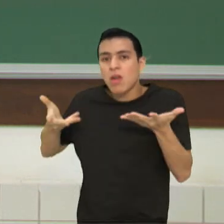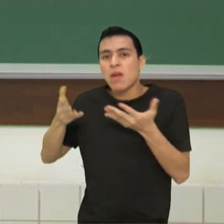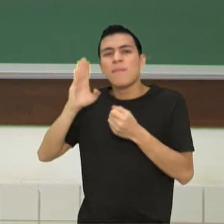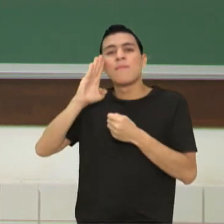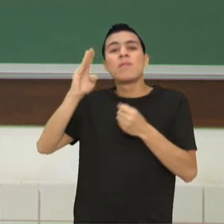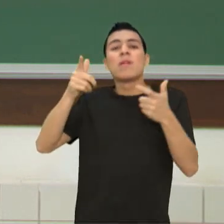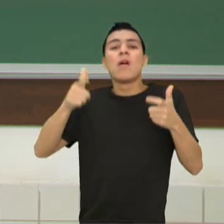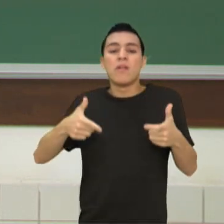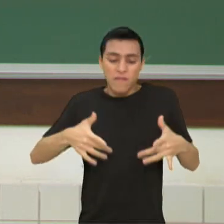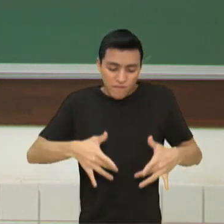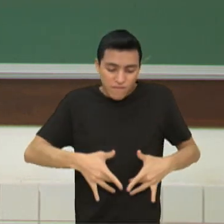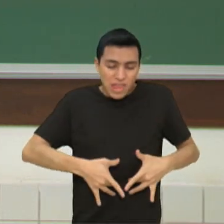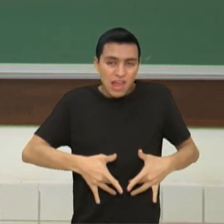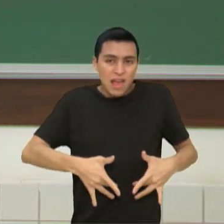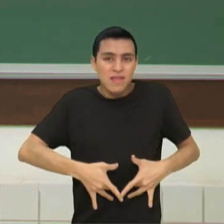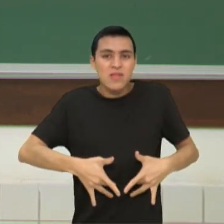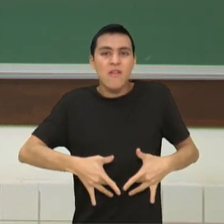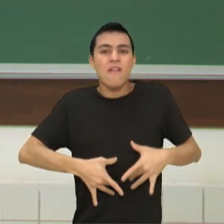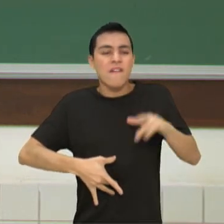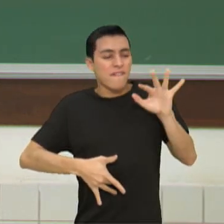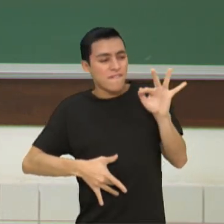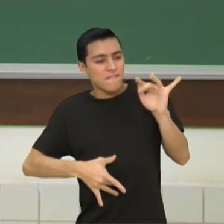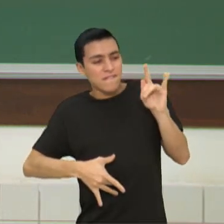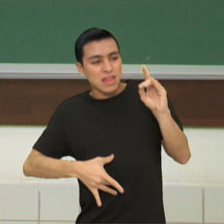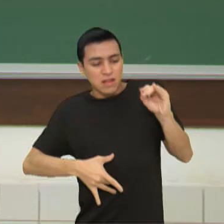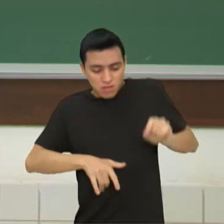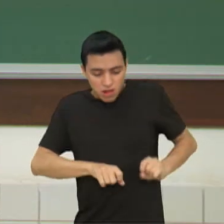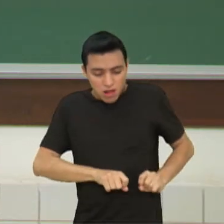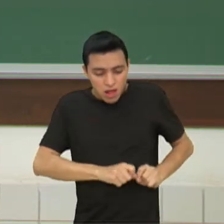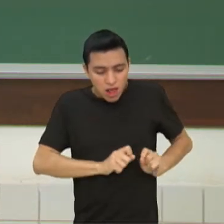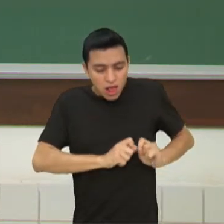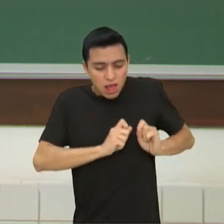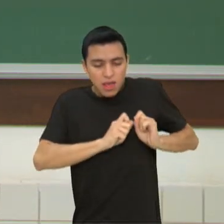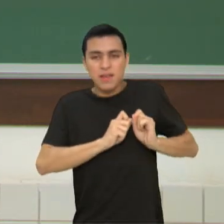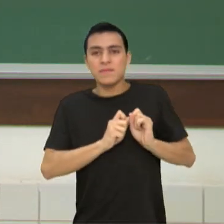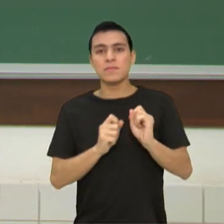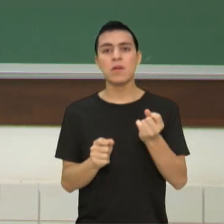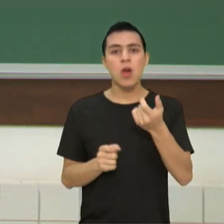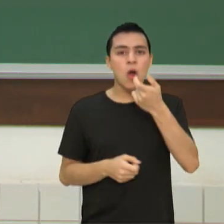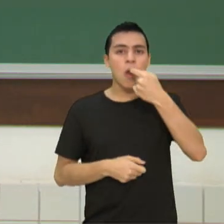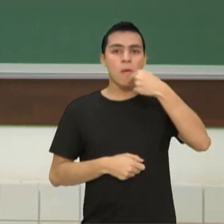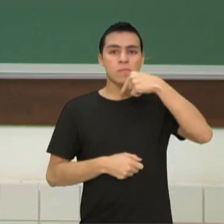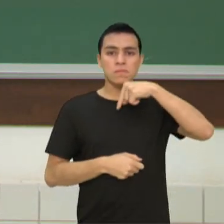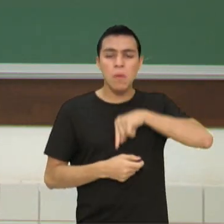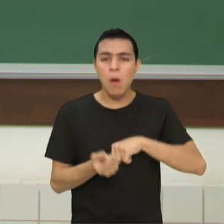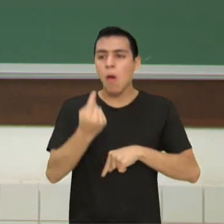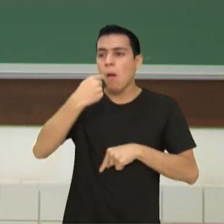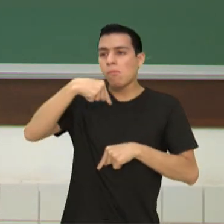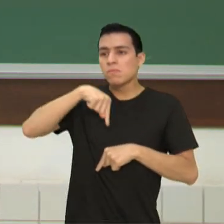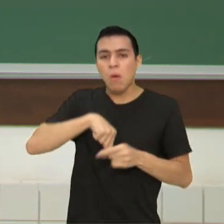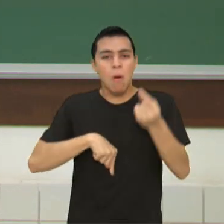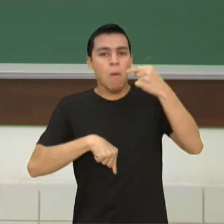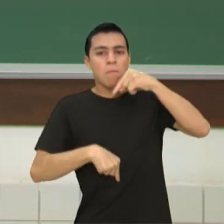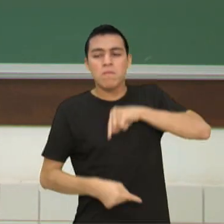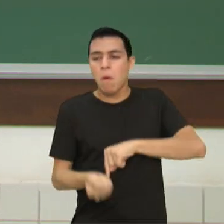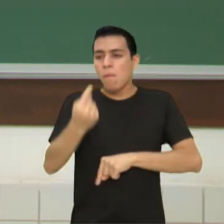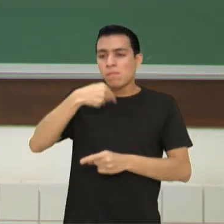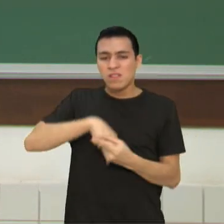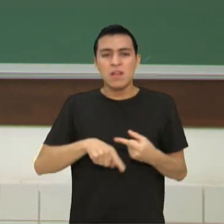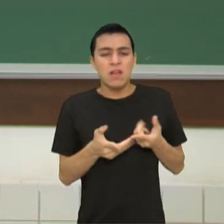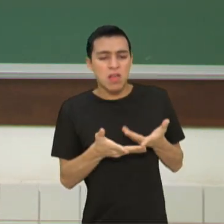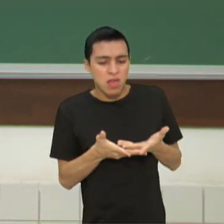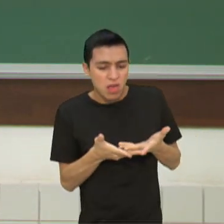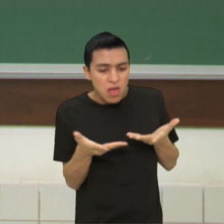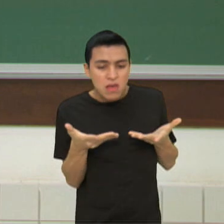no fígado. É eles que vão fazer essa quebra. Quando eu começo a ter uma ingestão frequente, o meu retículo fica cada vez